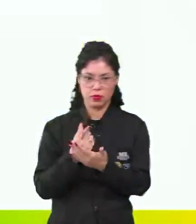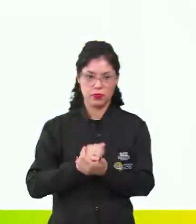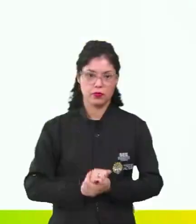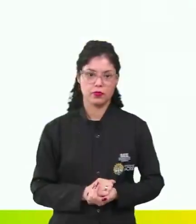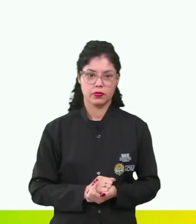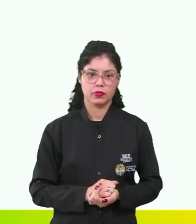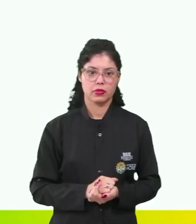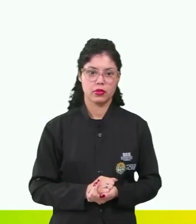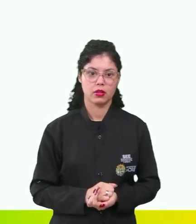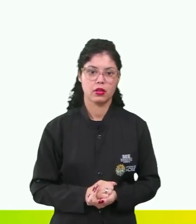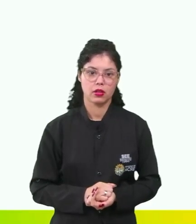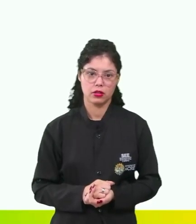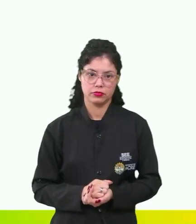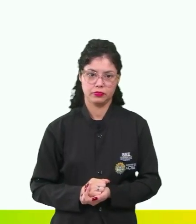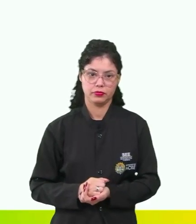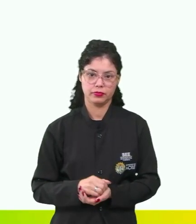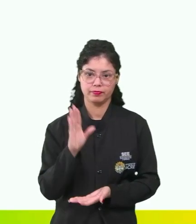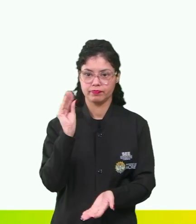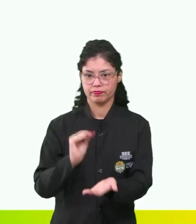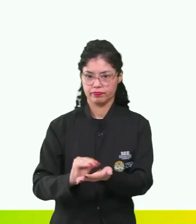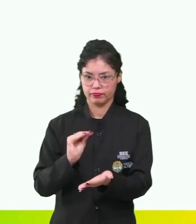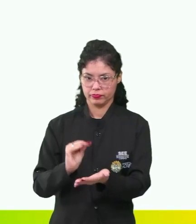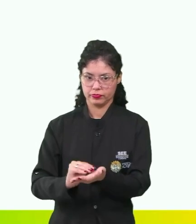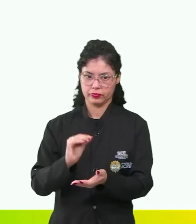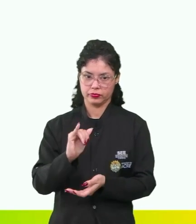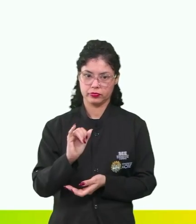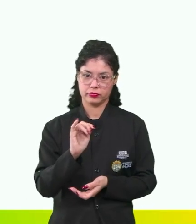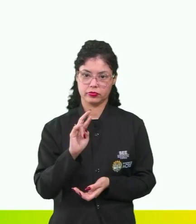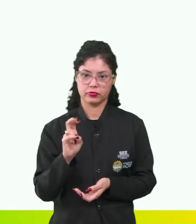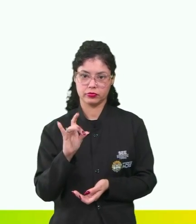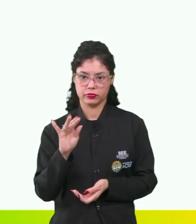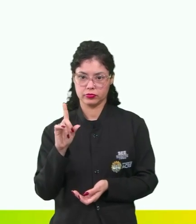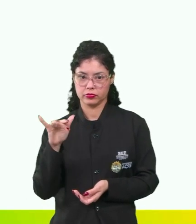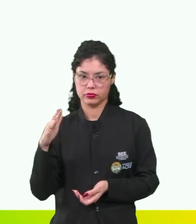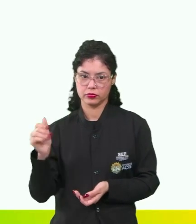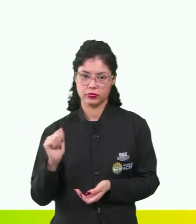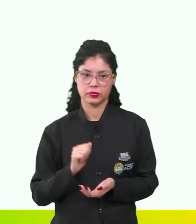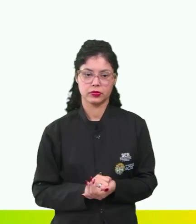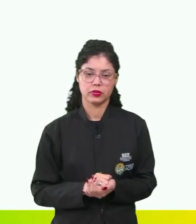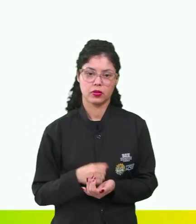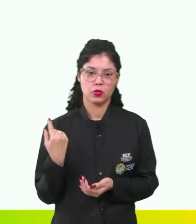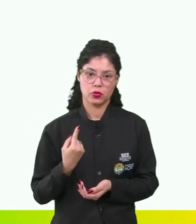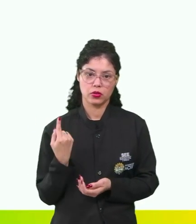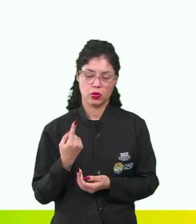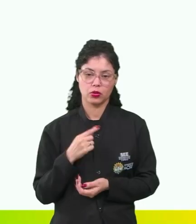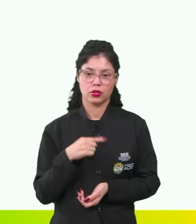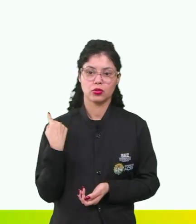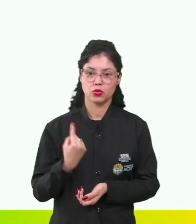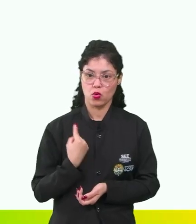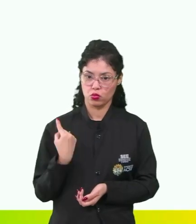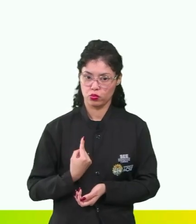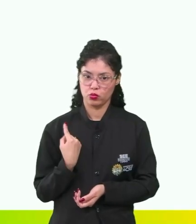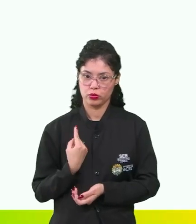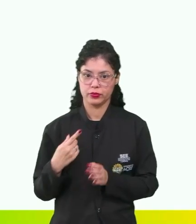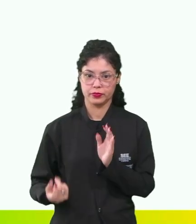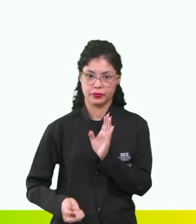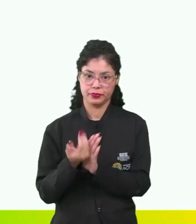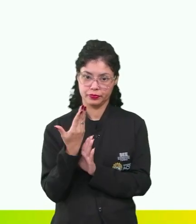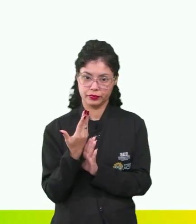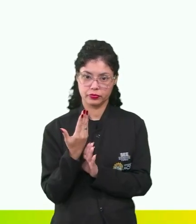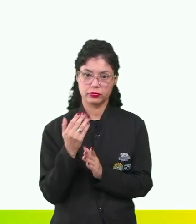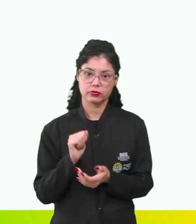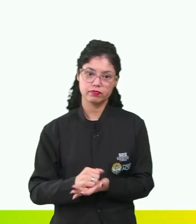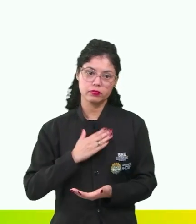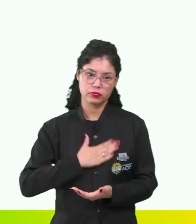Então, vazio existencial é insatisfação. O indivíduo sente um vazio existencial, pois